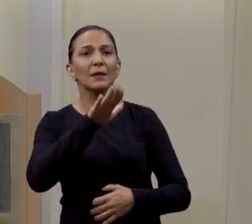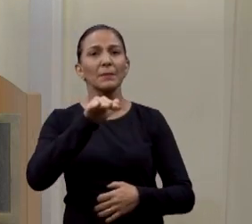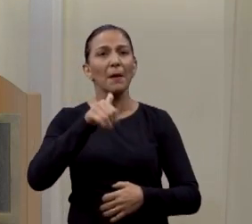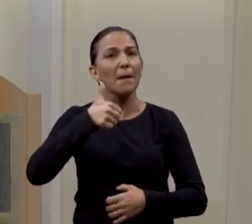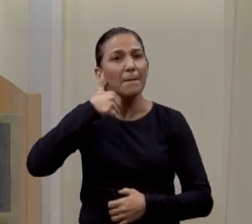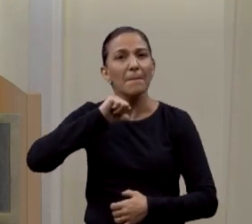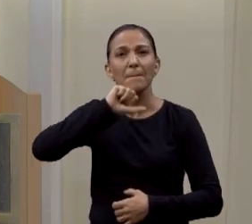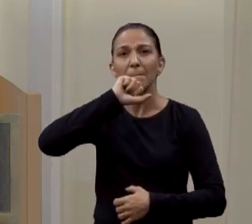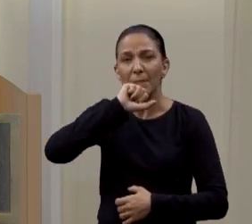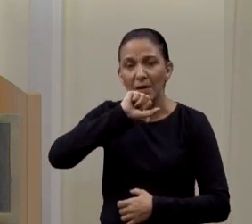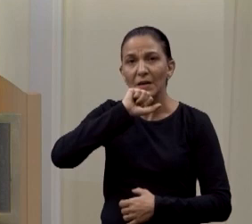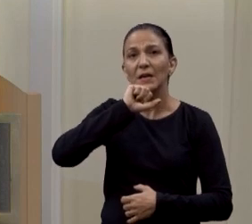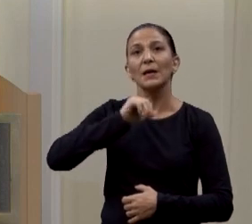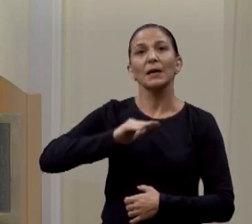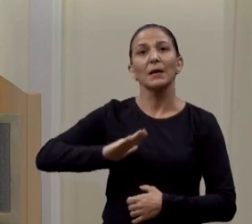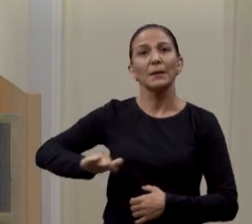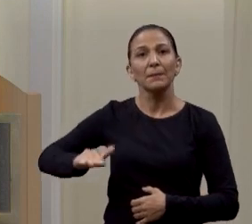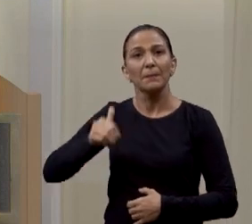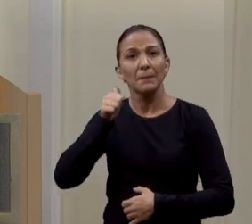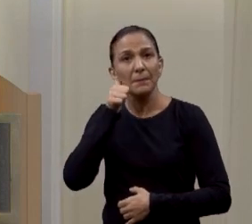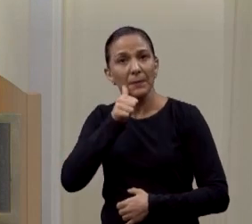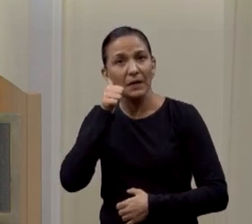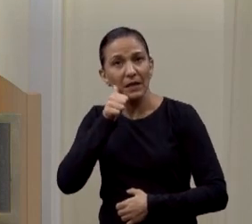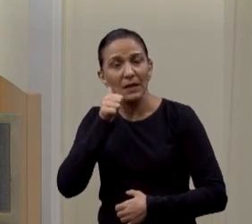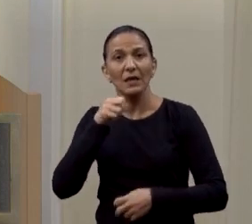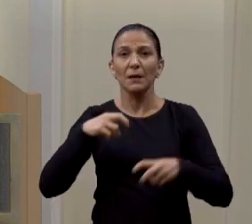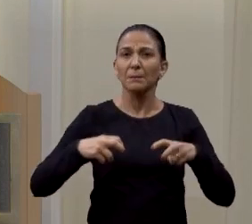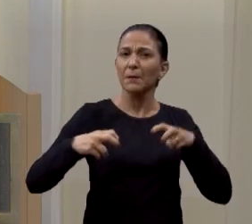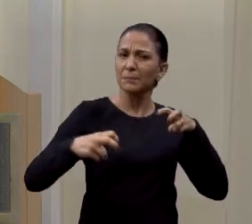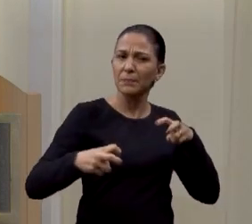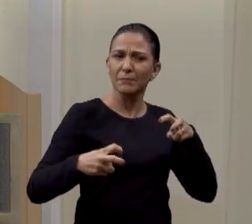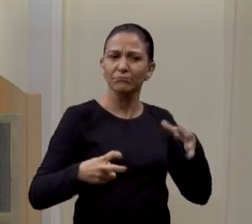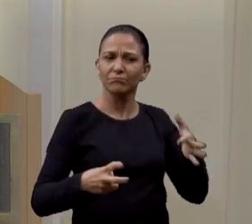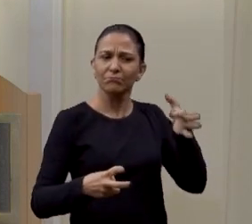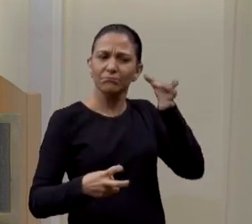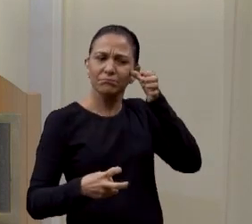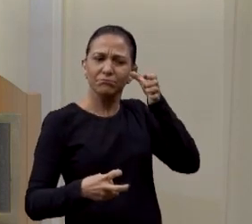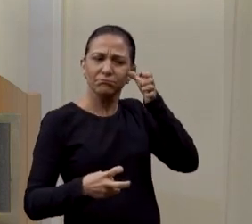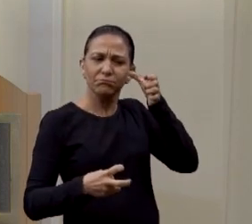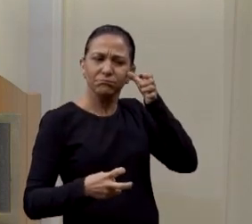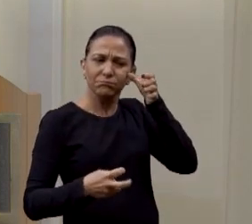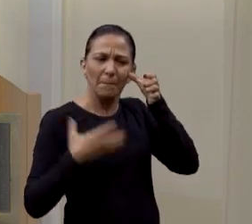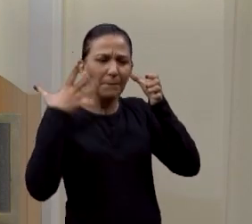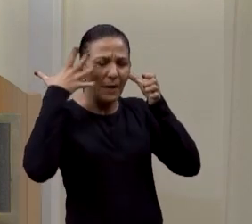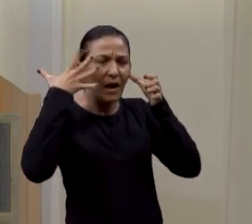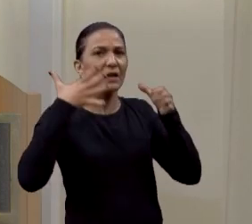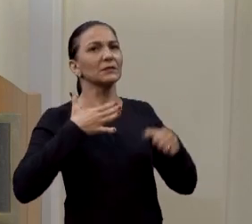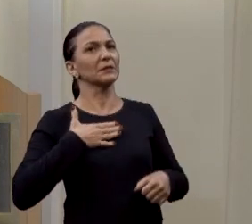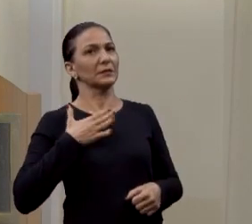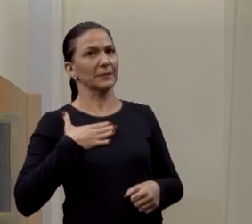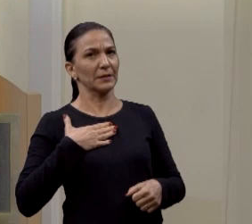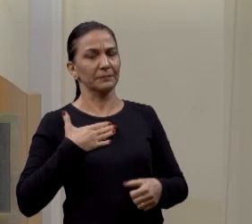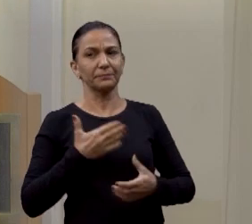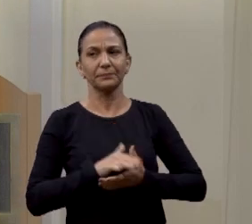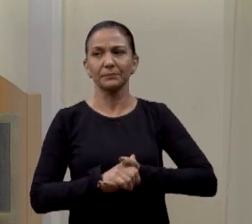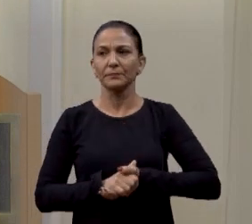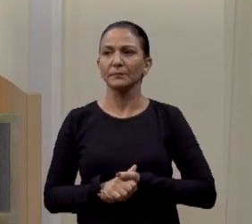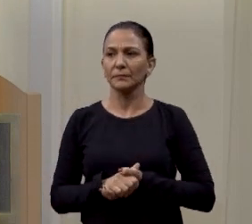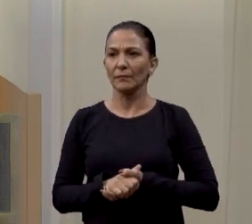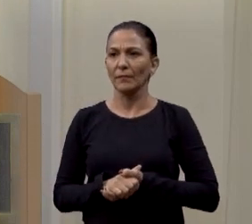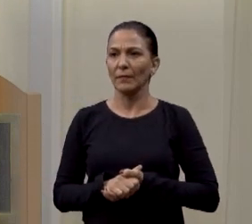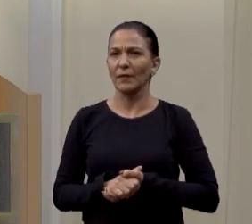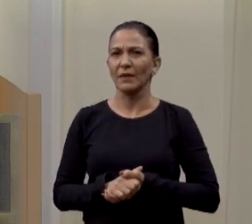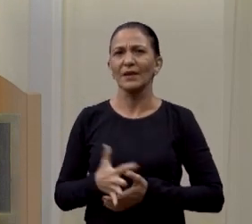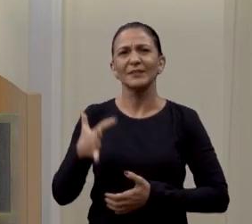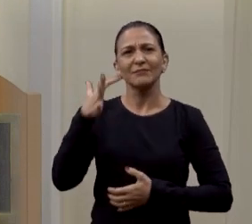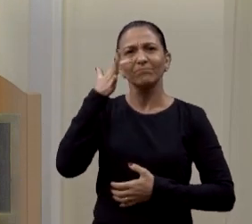garota que participava da roda. Por toda a angústia e perplexidade pelo